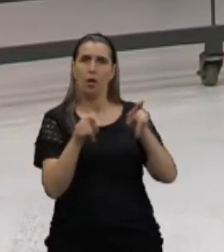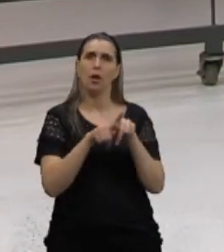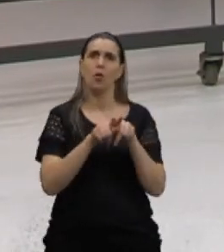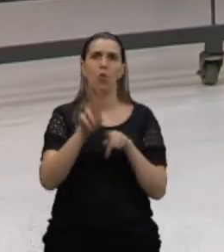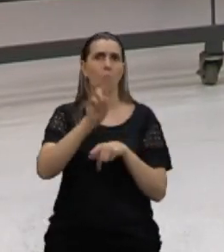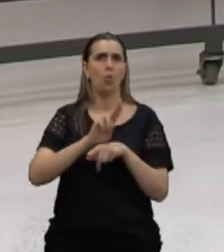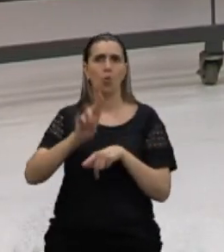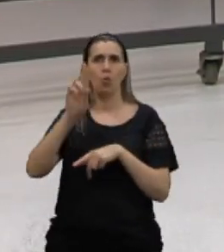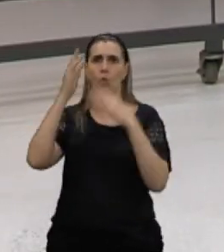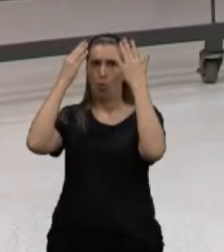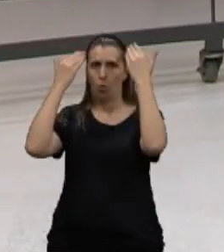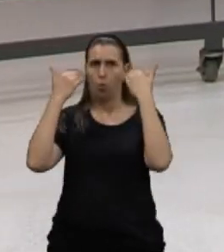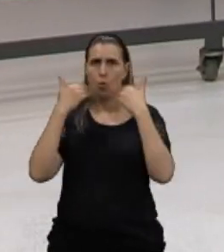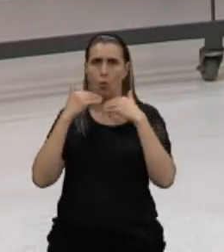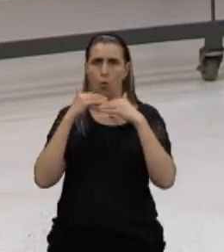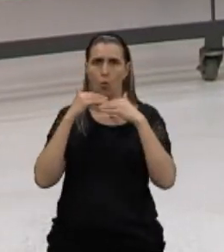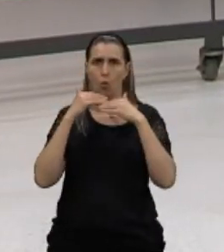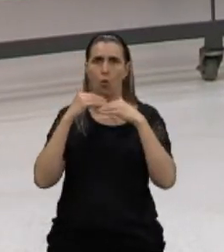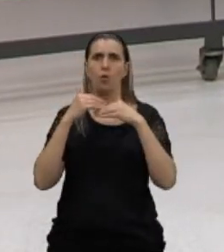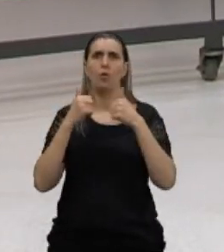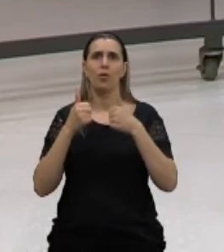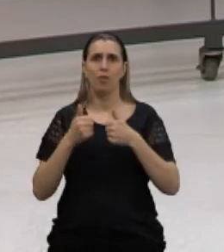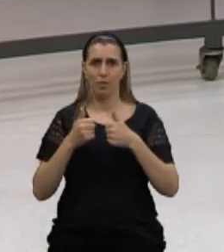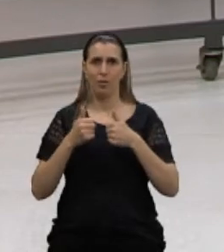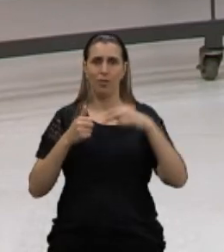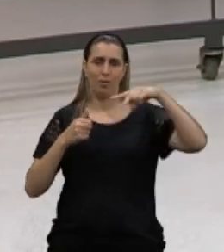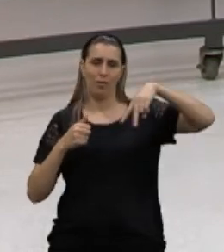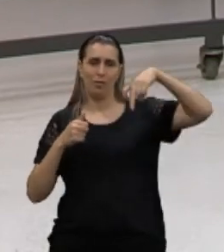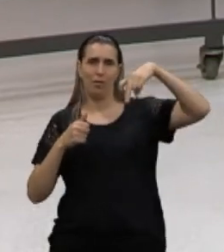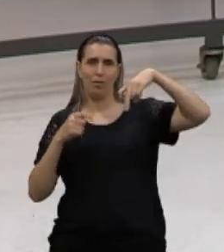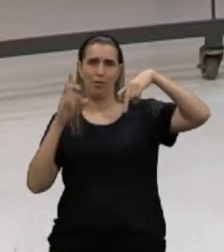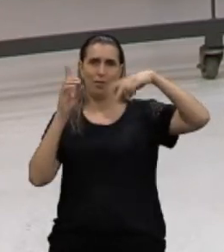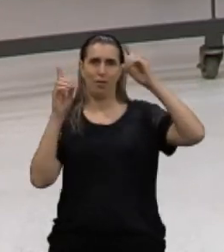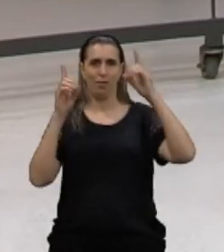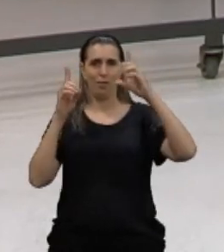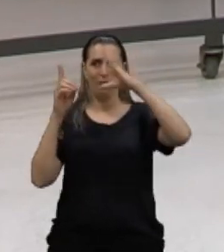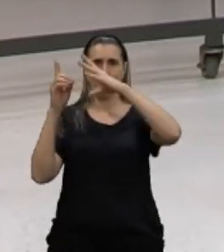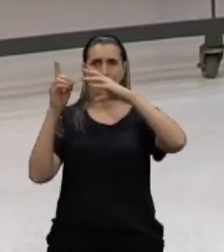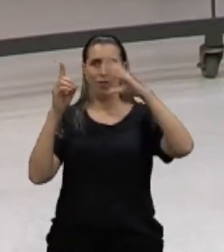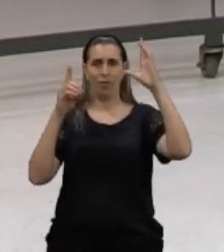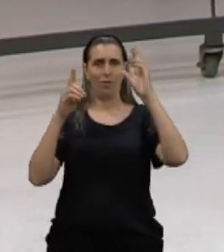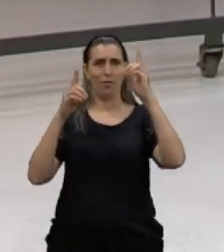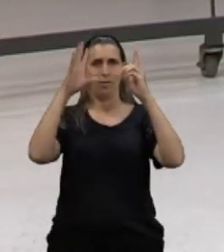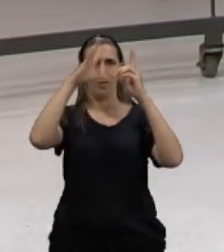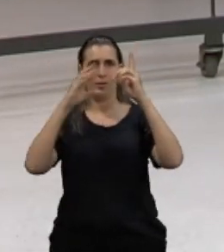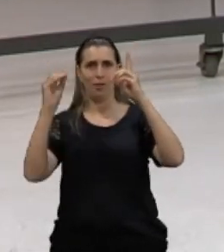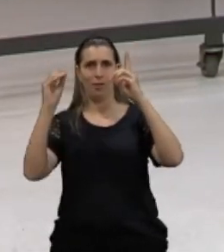usar rosto. Isso. Ó. Ó.